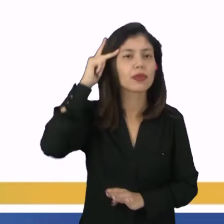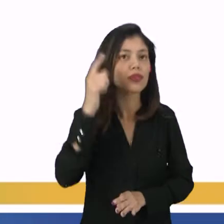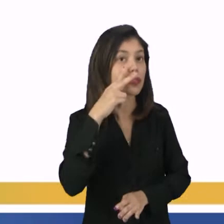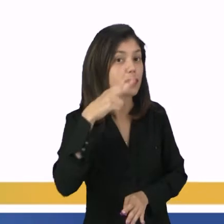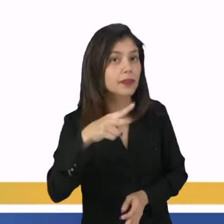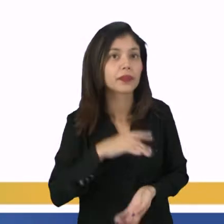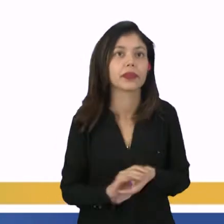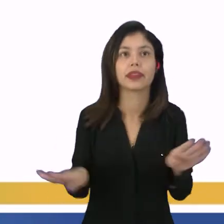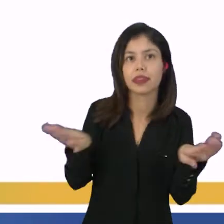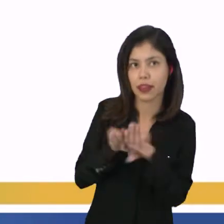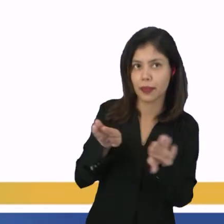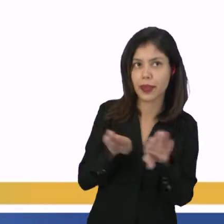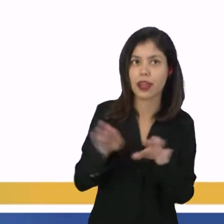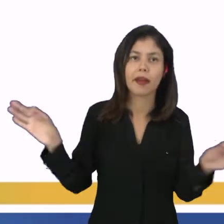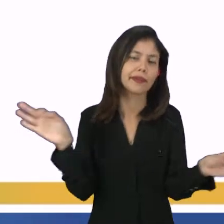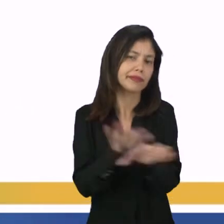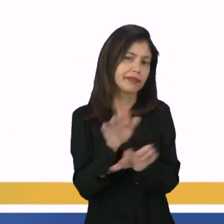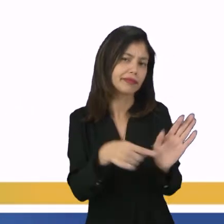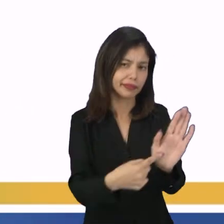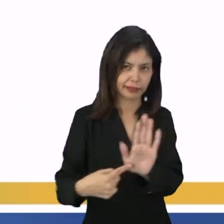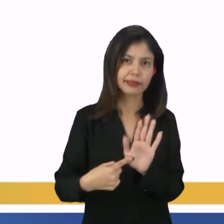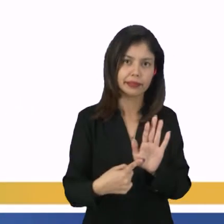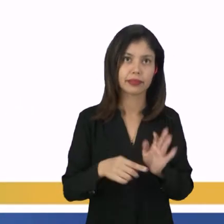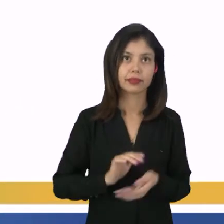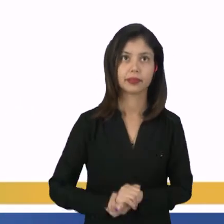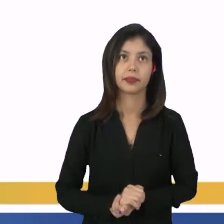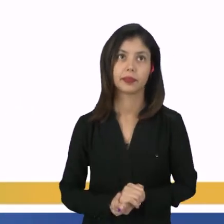ouvintes. Faz também o encerramento da apresentação.